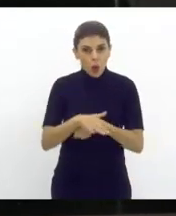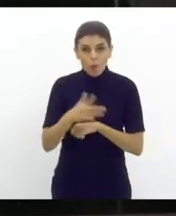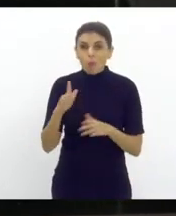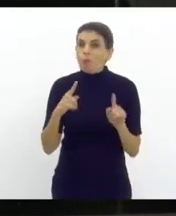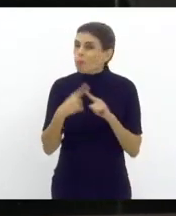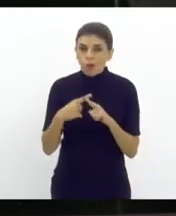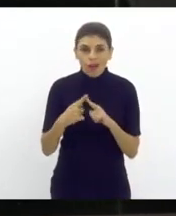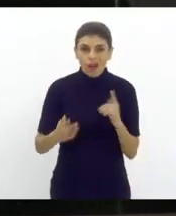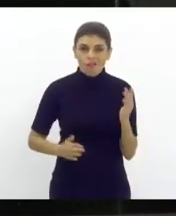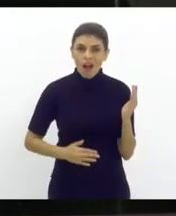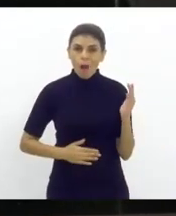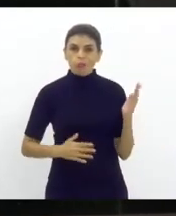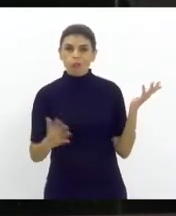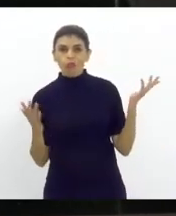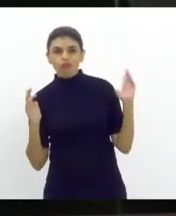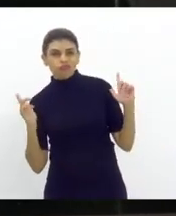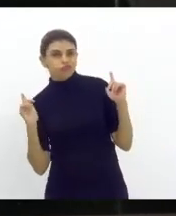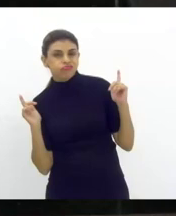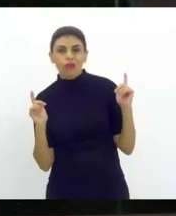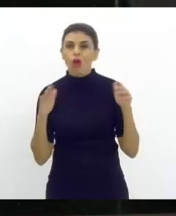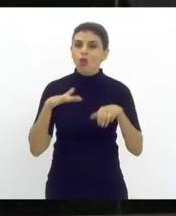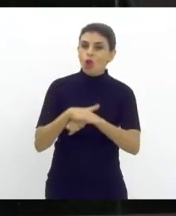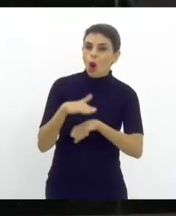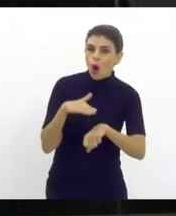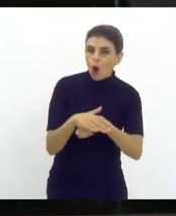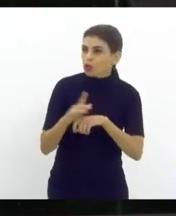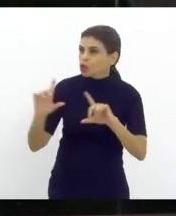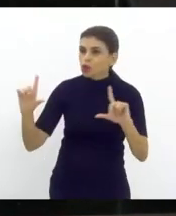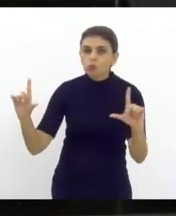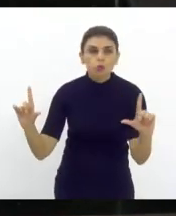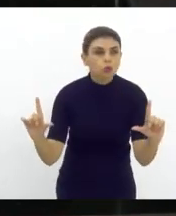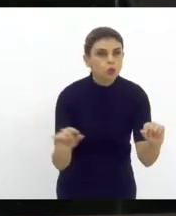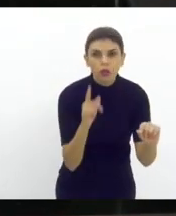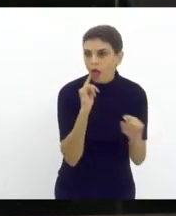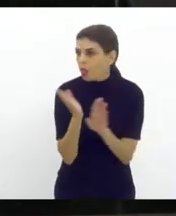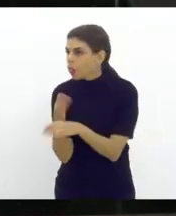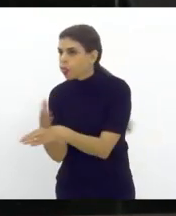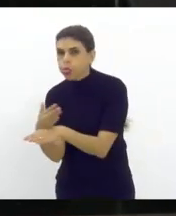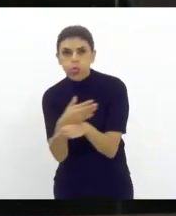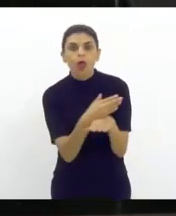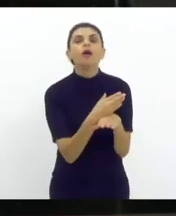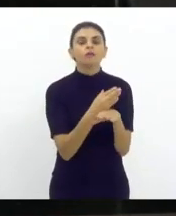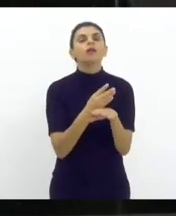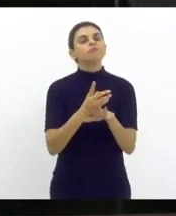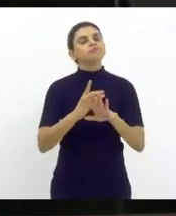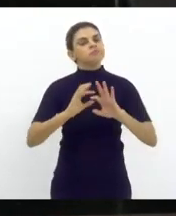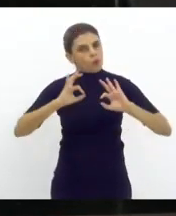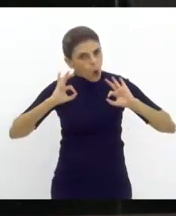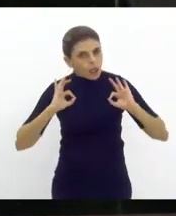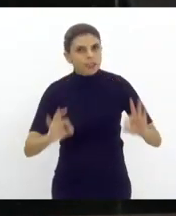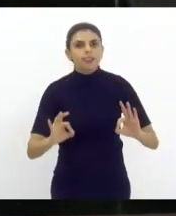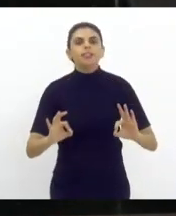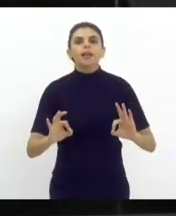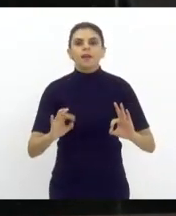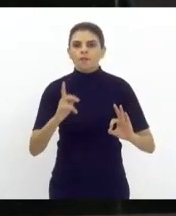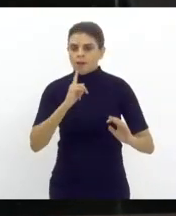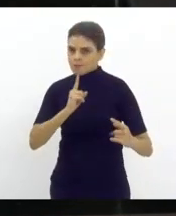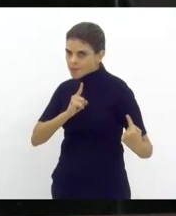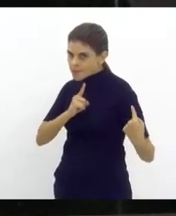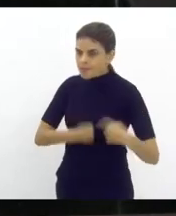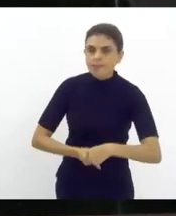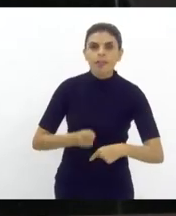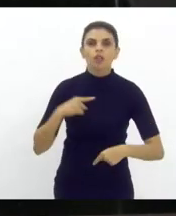ruas Quando a Noite diminui policiamento e criando esse policiamento esse patama Com certeza eles vão estar no embate